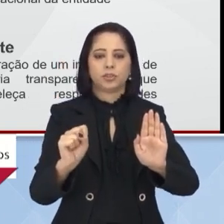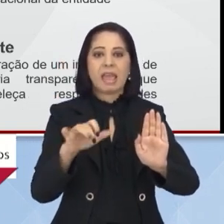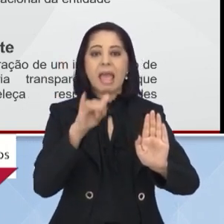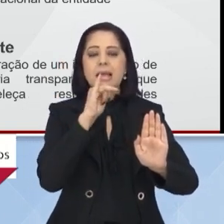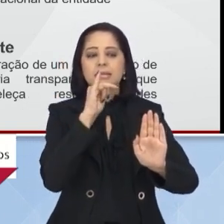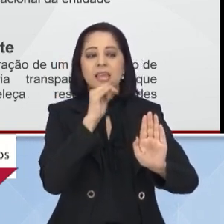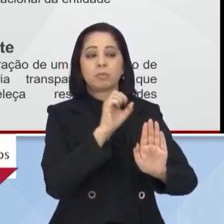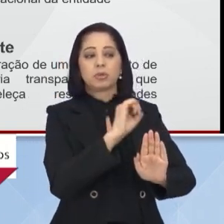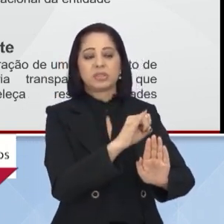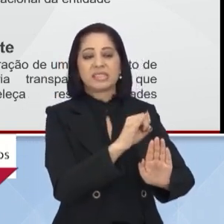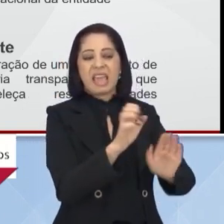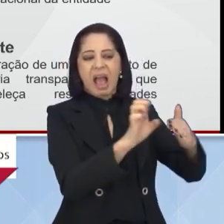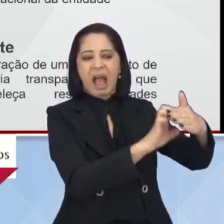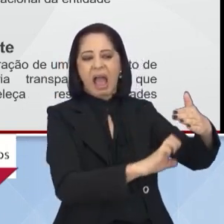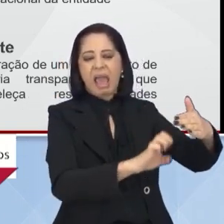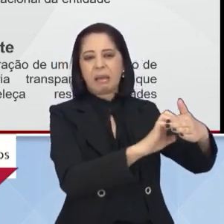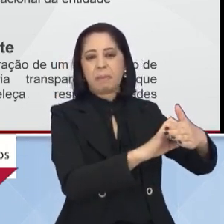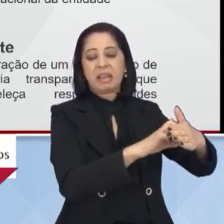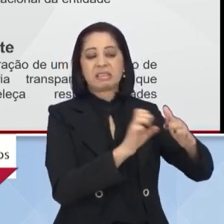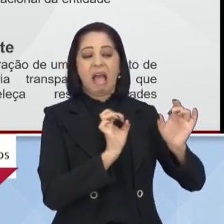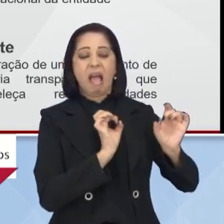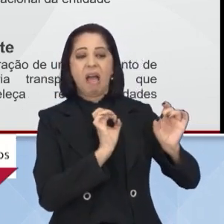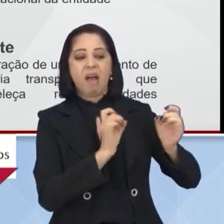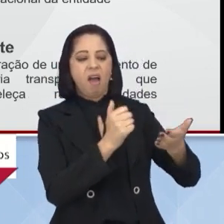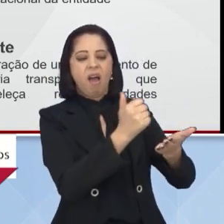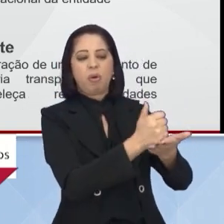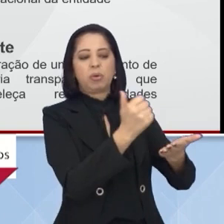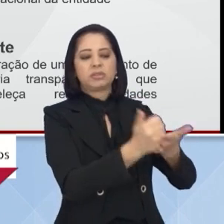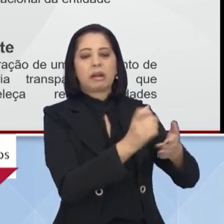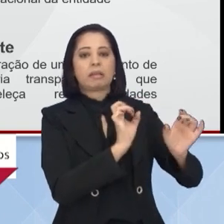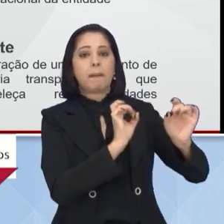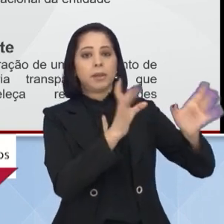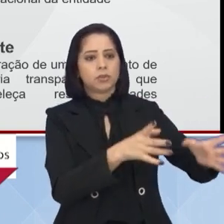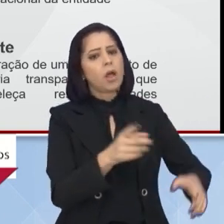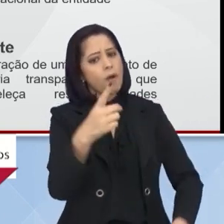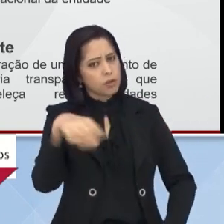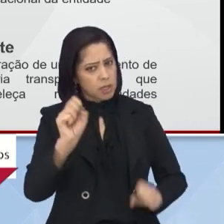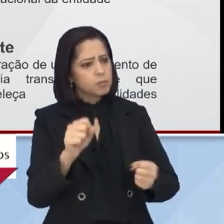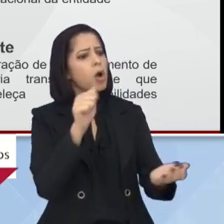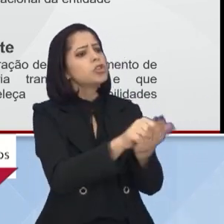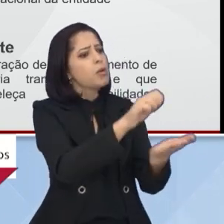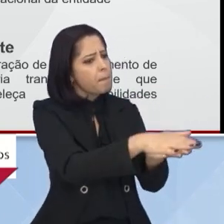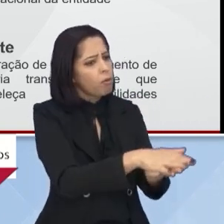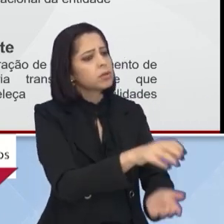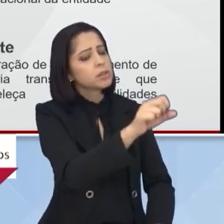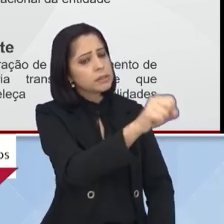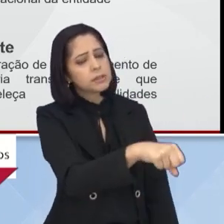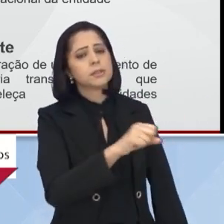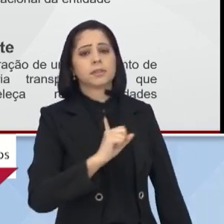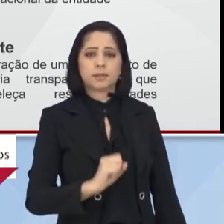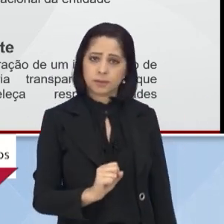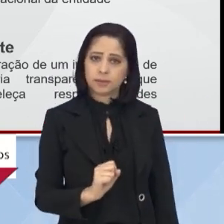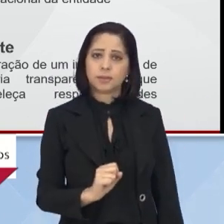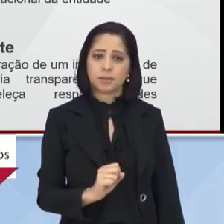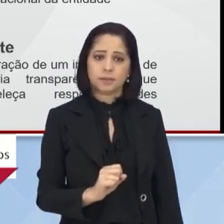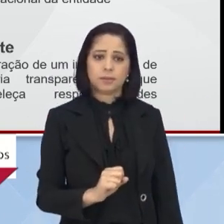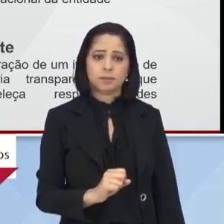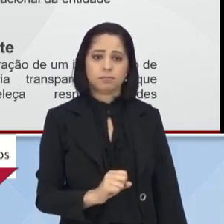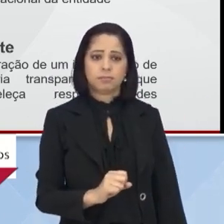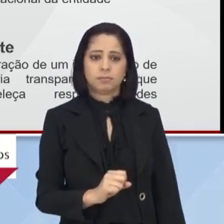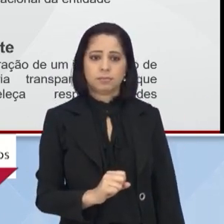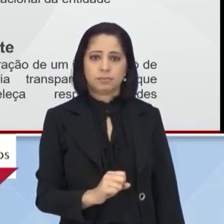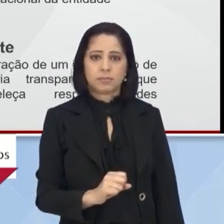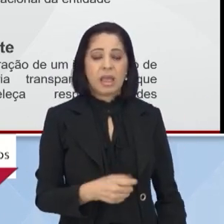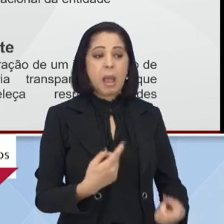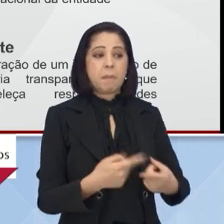contratual né que possibilitem que vocês apliquem multas responsabilizem eh os envolvidos na hipótese do não